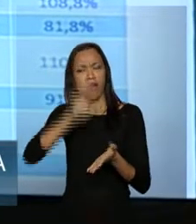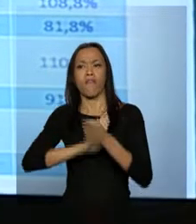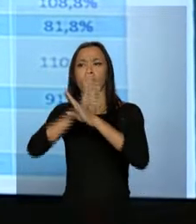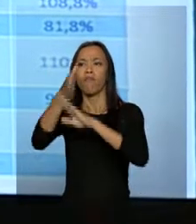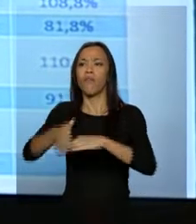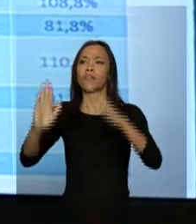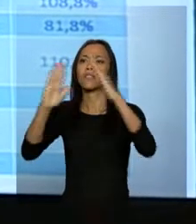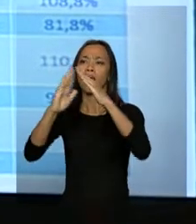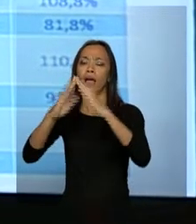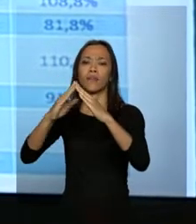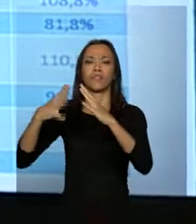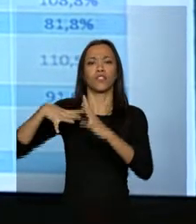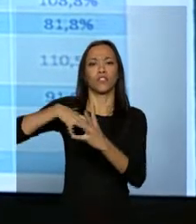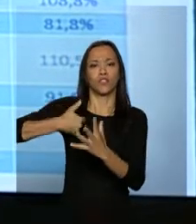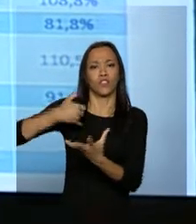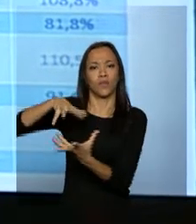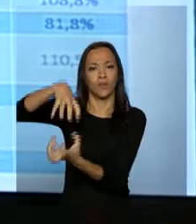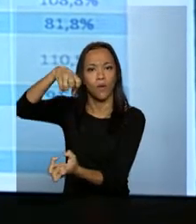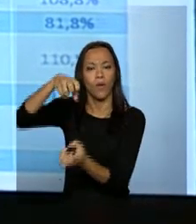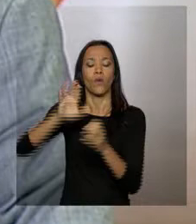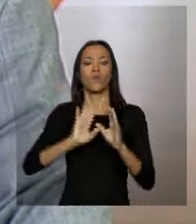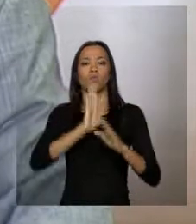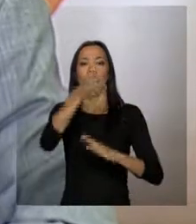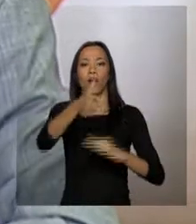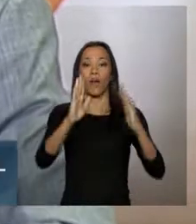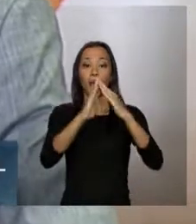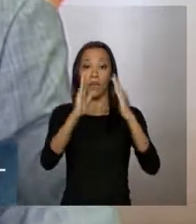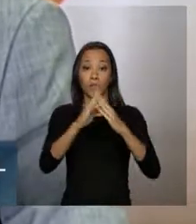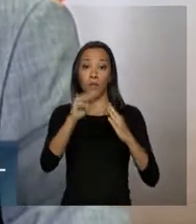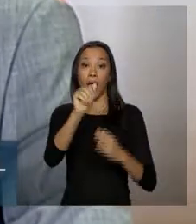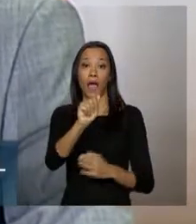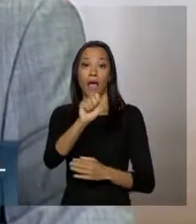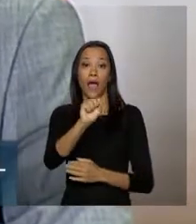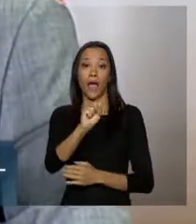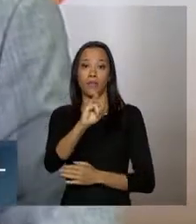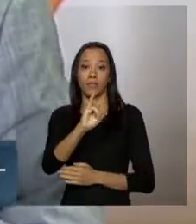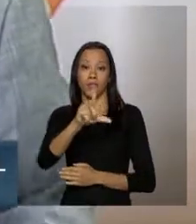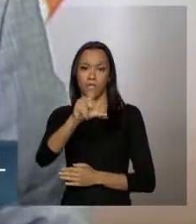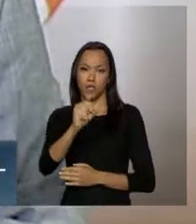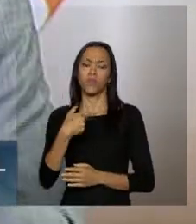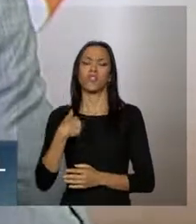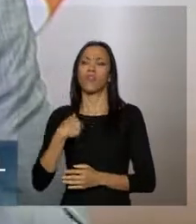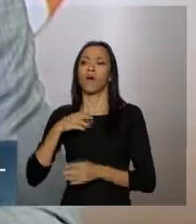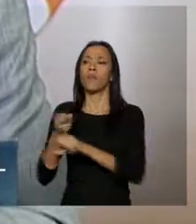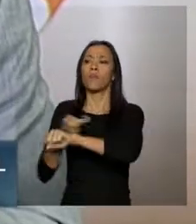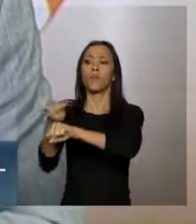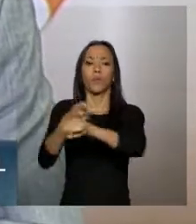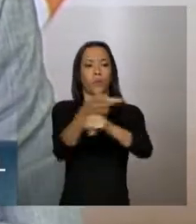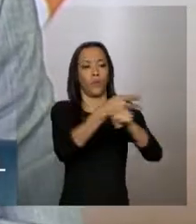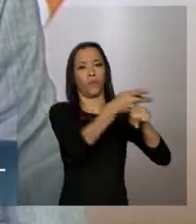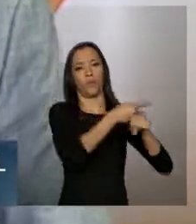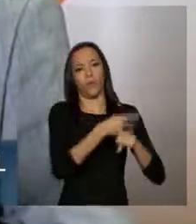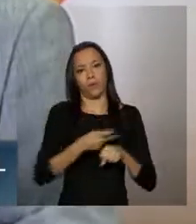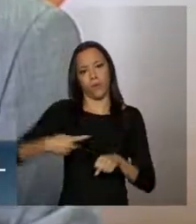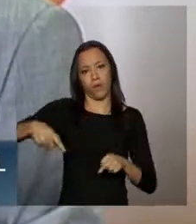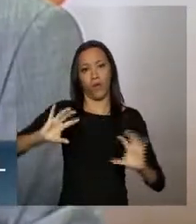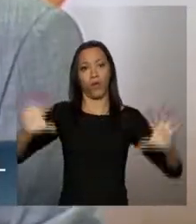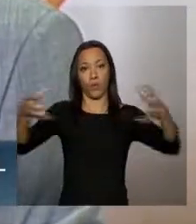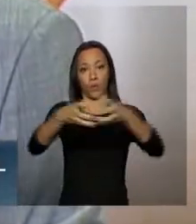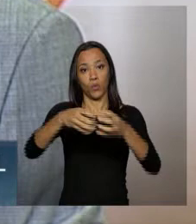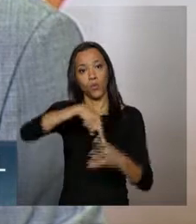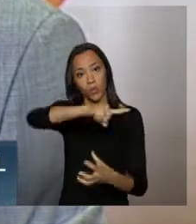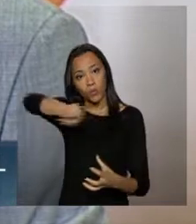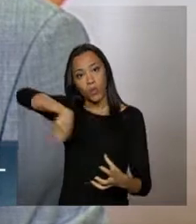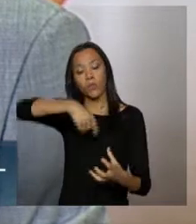idosos, né, porque é um grupo muito vulnerável. Então, há uma busca ativa de idosos. Então, é uma cobertura. Lembra, a meta é 80%. Então, uma